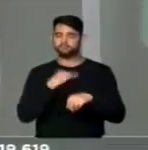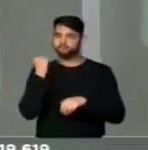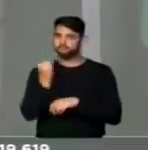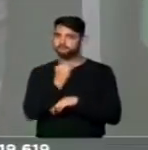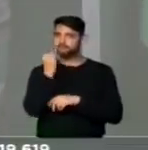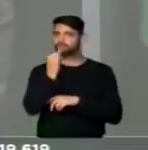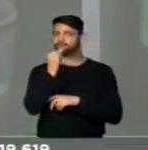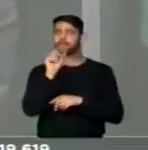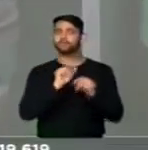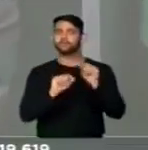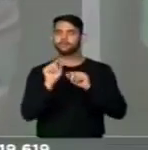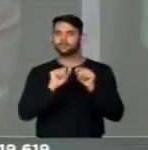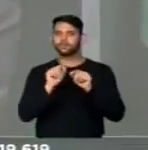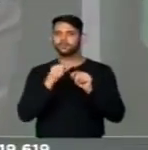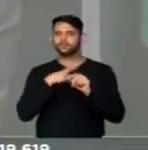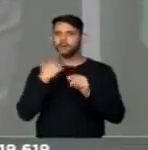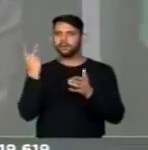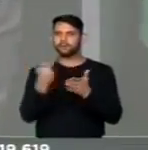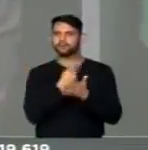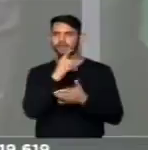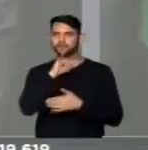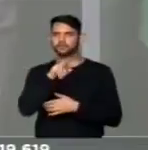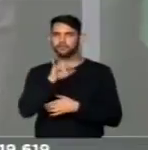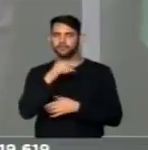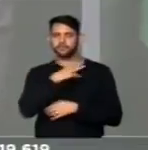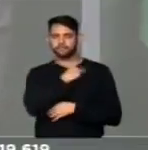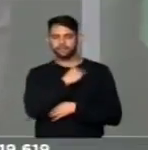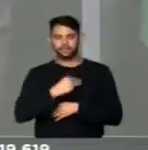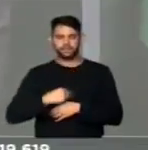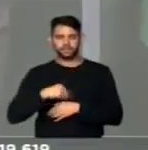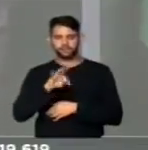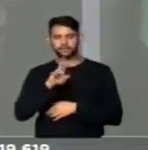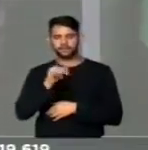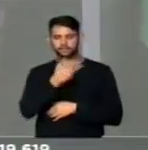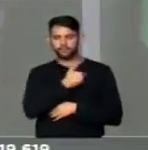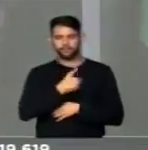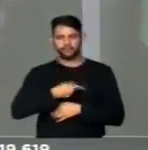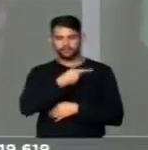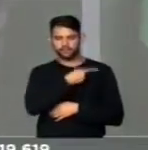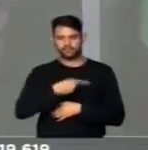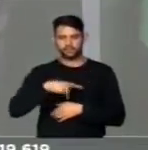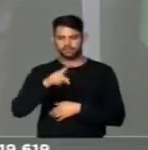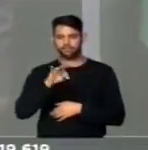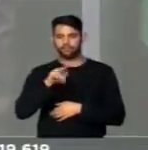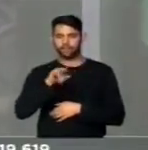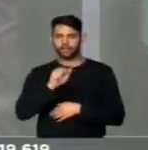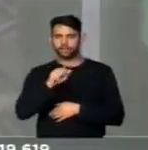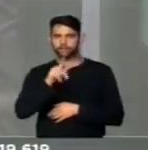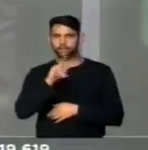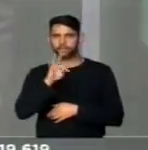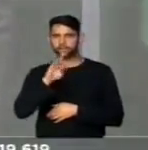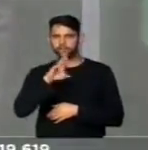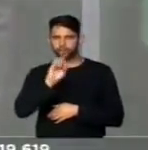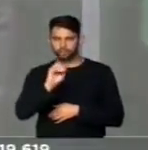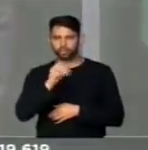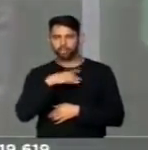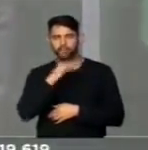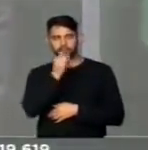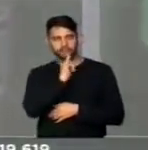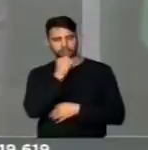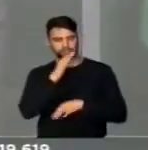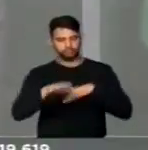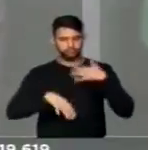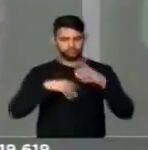memorável em que Cerzedelo Correia, então ministro da Fazenda do governo do presidente Floriano Peixoto, deu exemplo